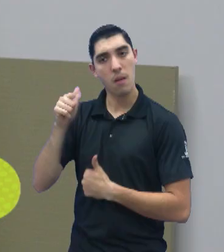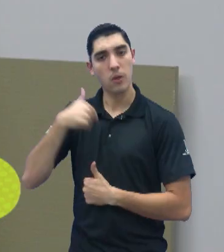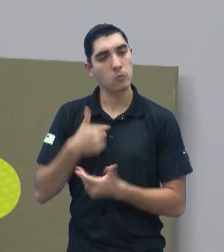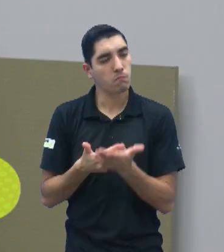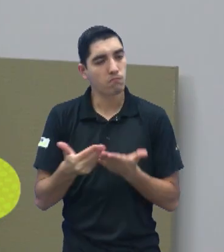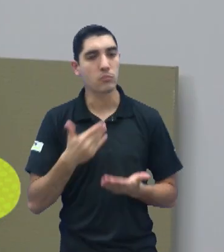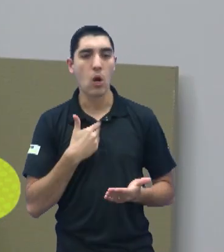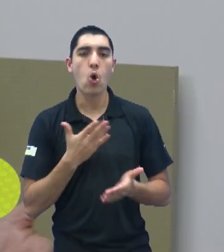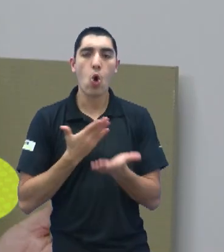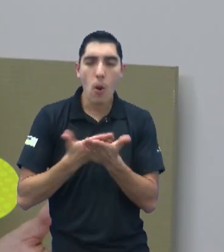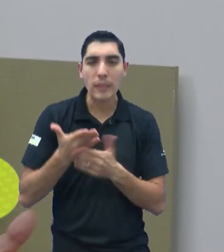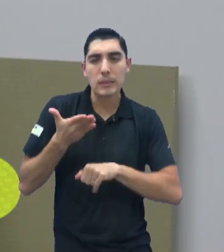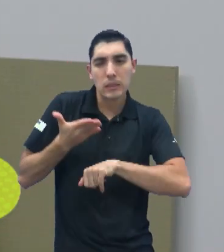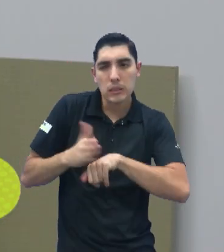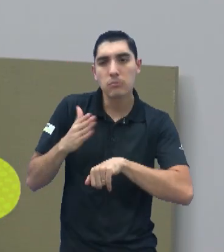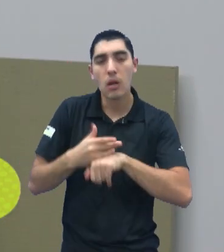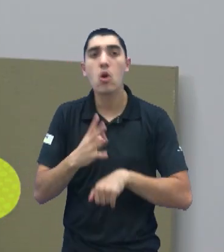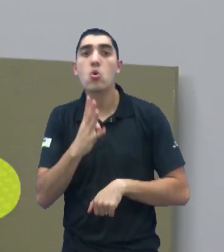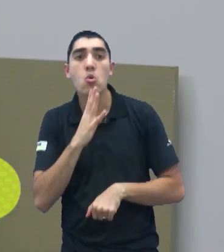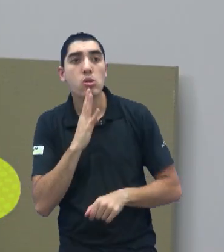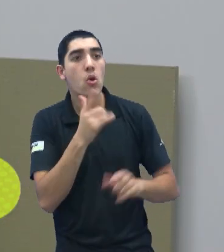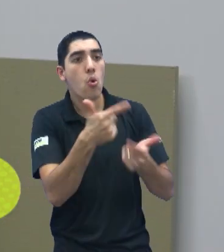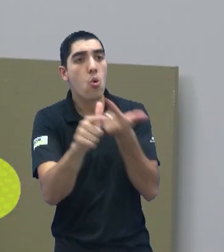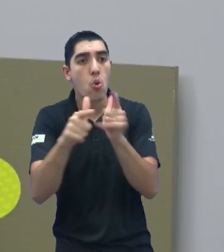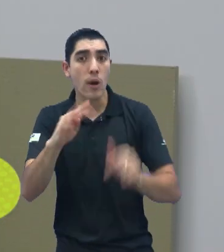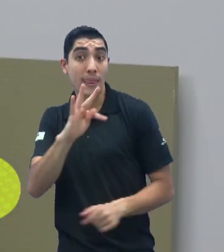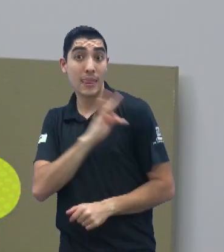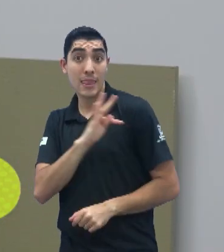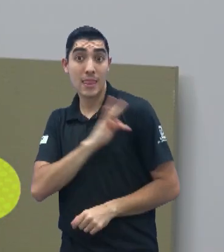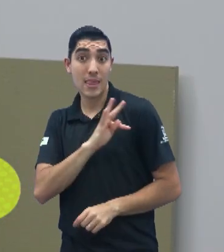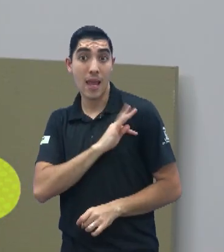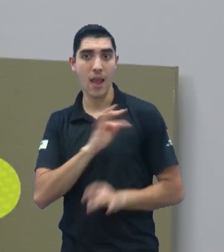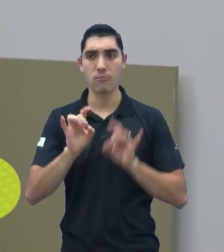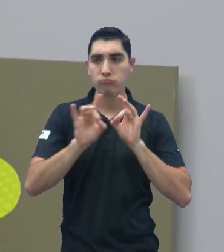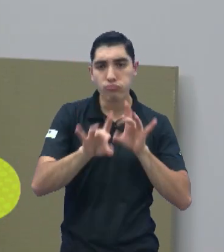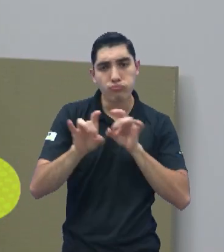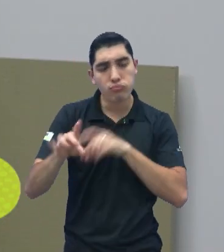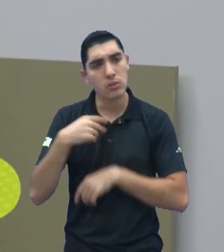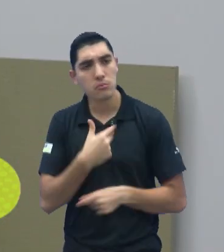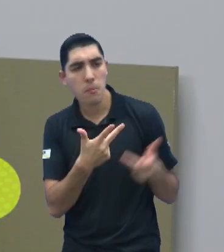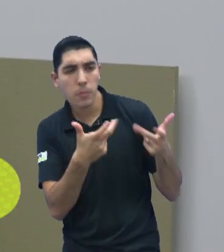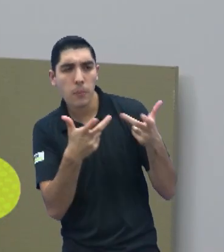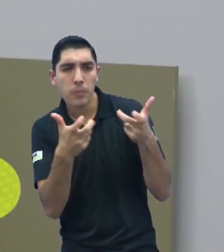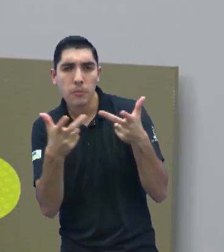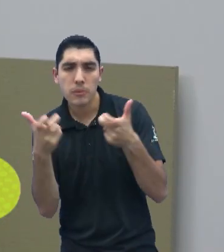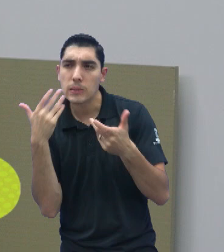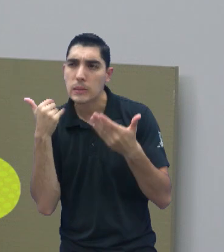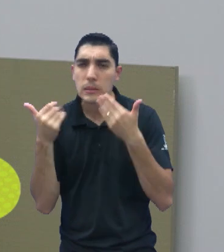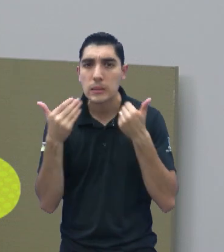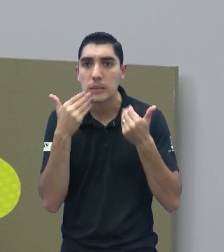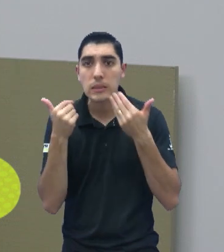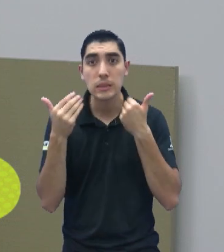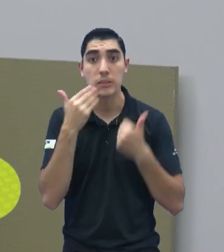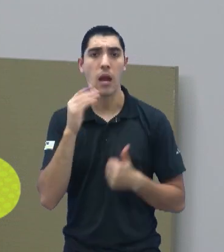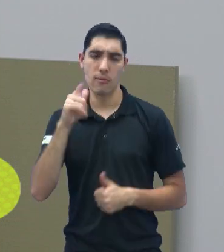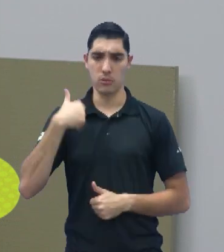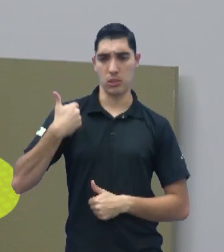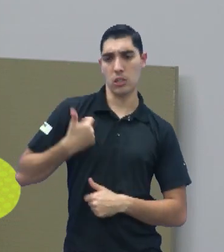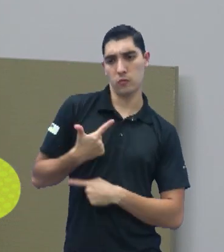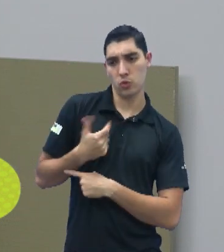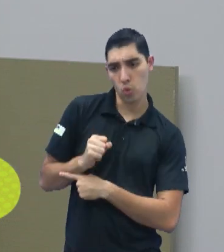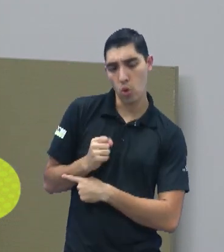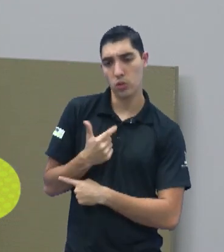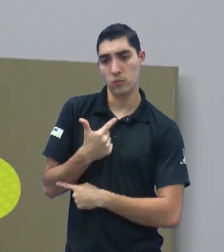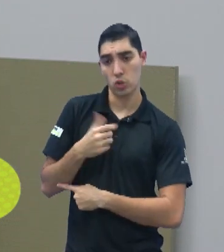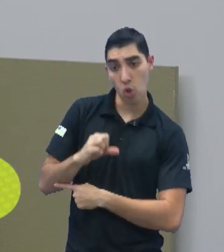indo para cá, e fui conhecendo outros treinadores, com outras ideias, outras visões, e fui tentando agregar tudo isso aí. É claro que a gente chega com 28, 29, 30 anos,